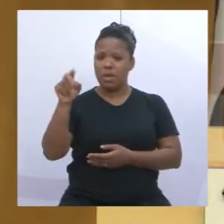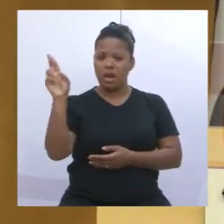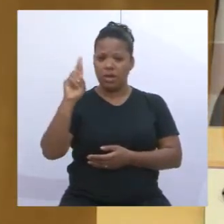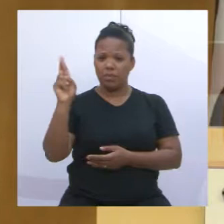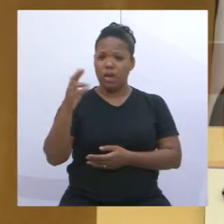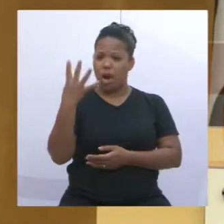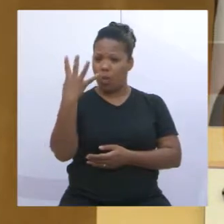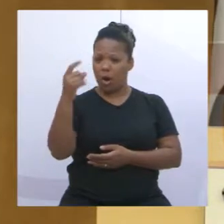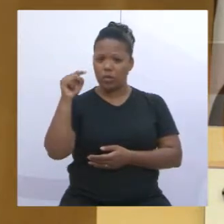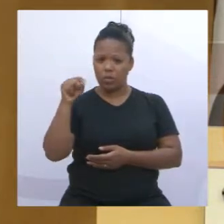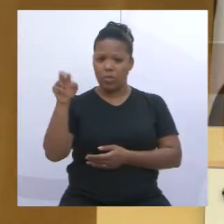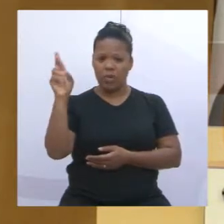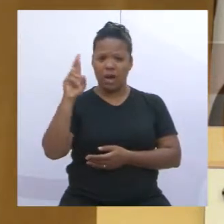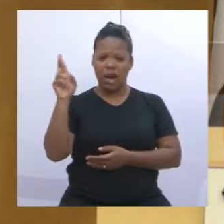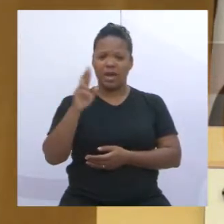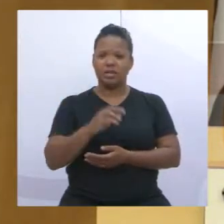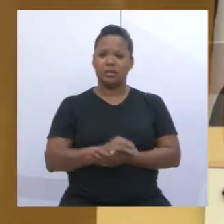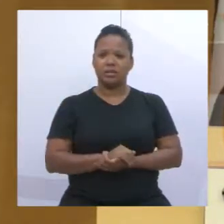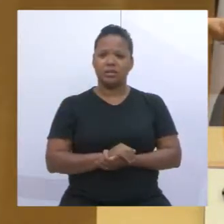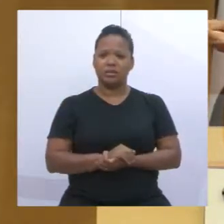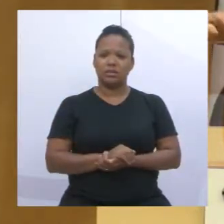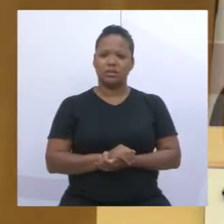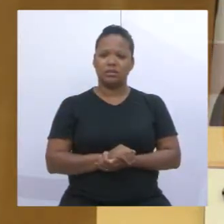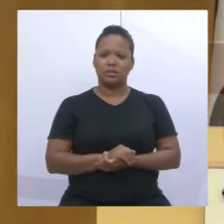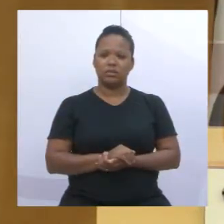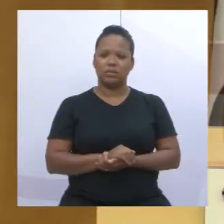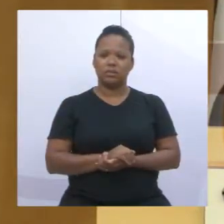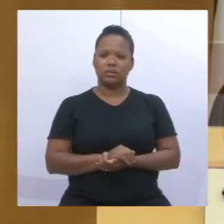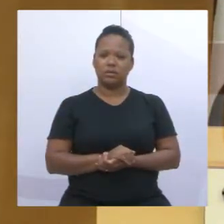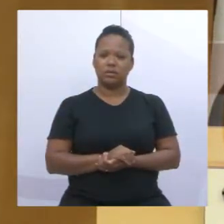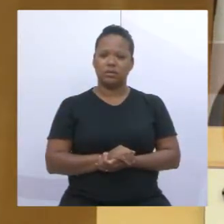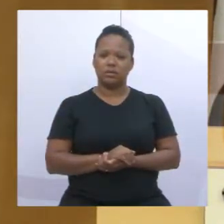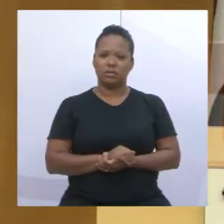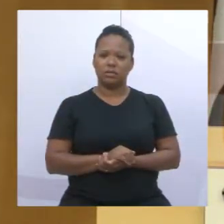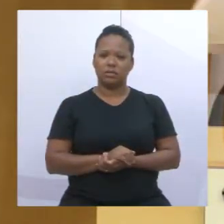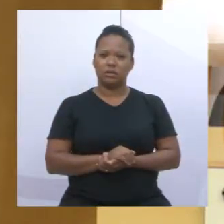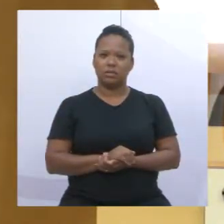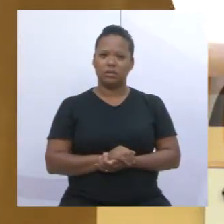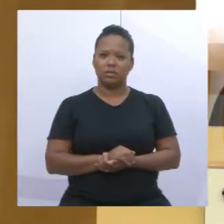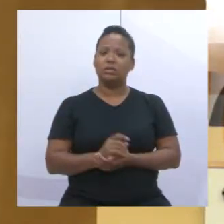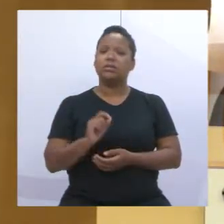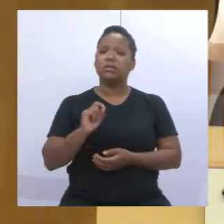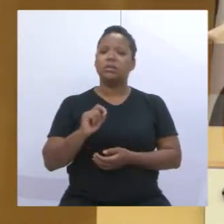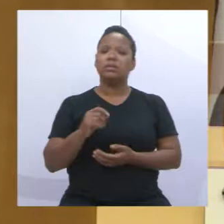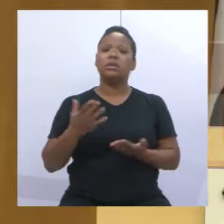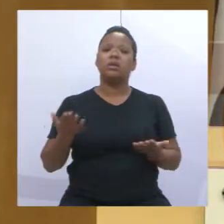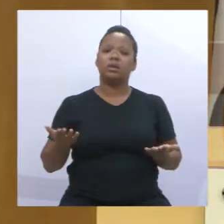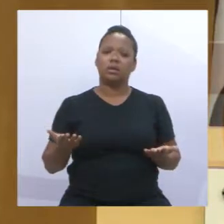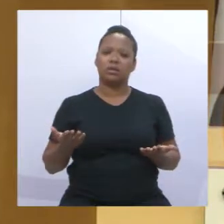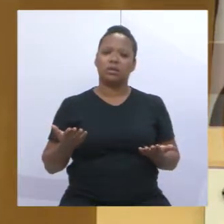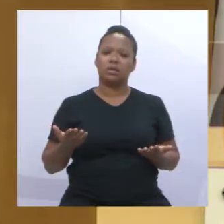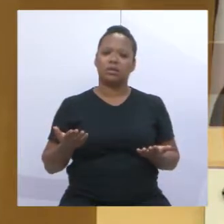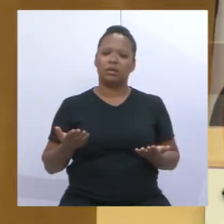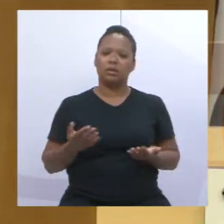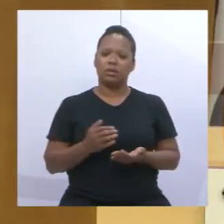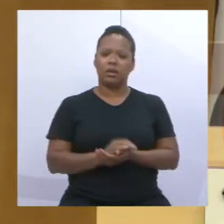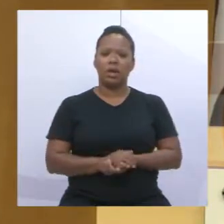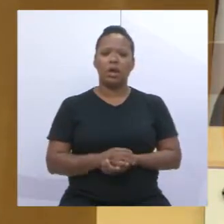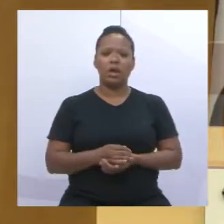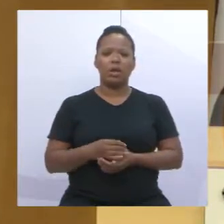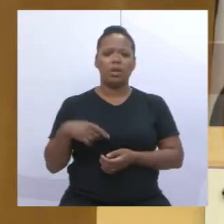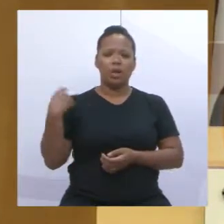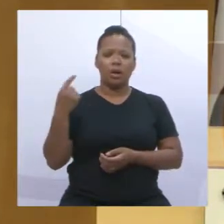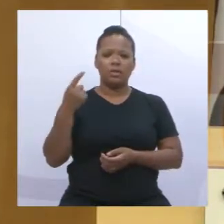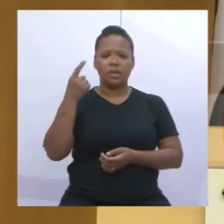Custa R$4.000, gente. E aí, no que a gente está fazendo? Eu acho que nós temos que andar olhando para